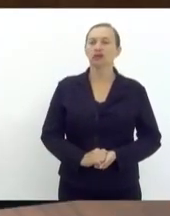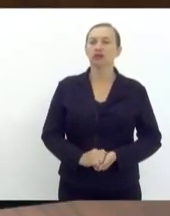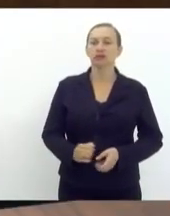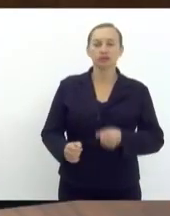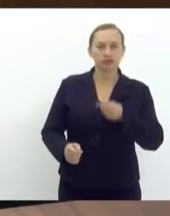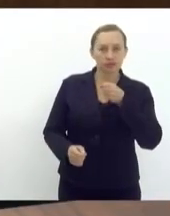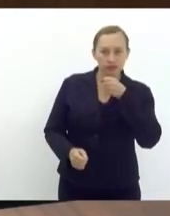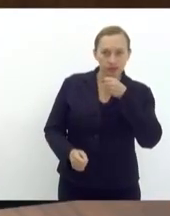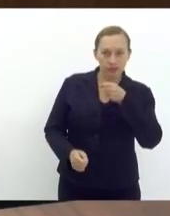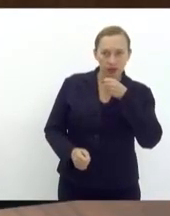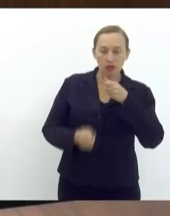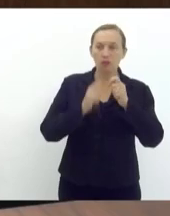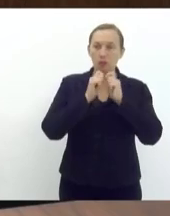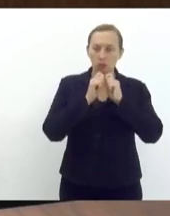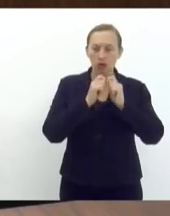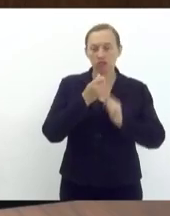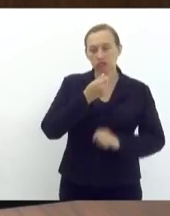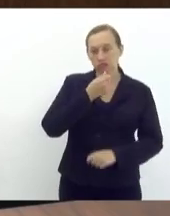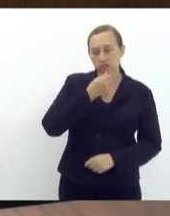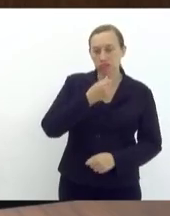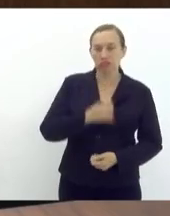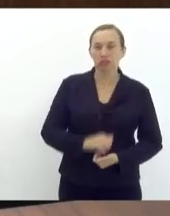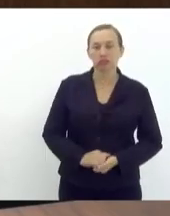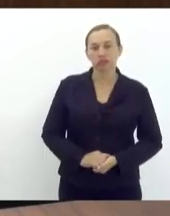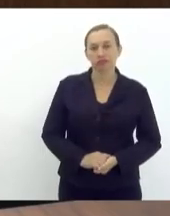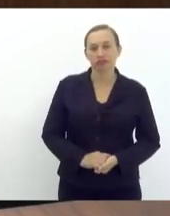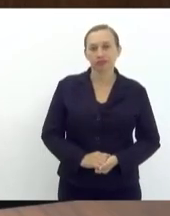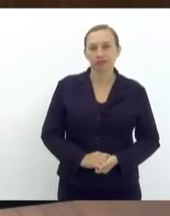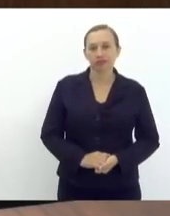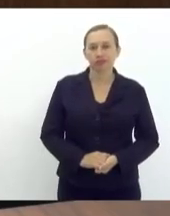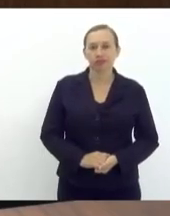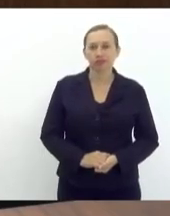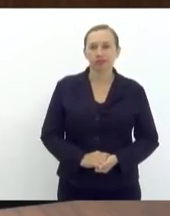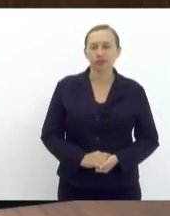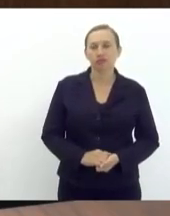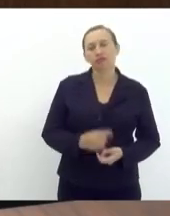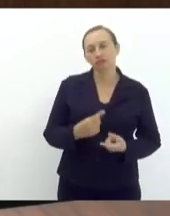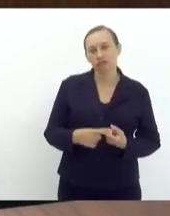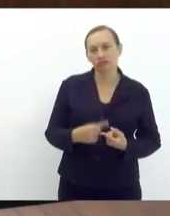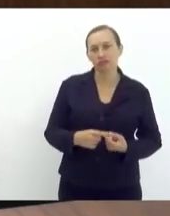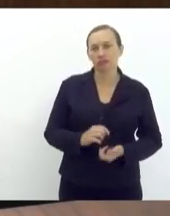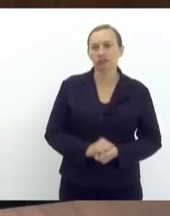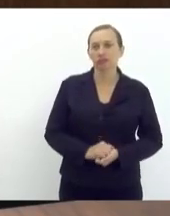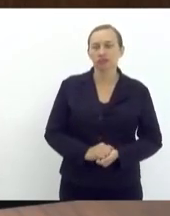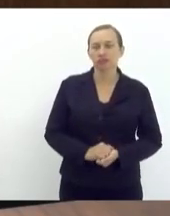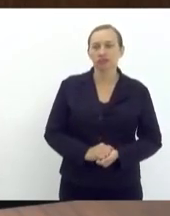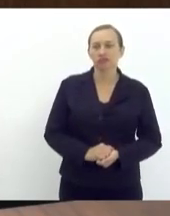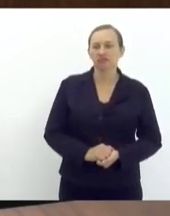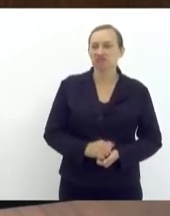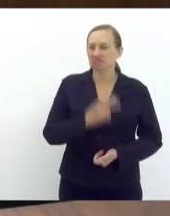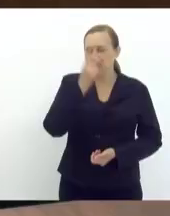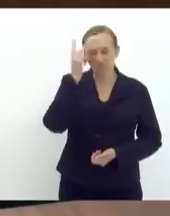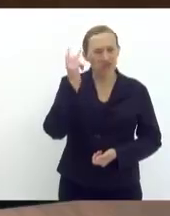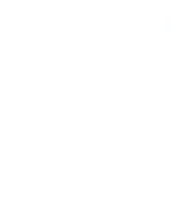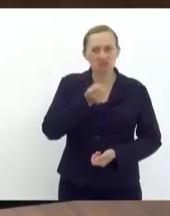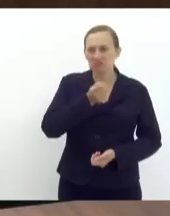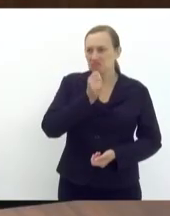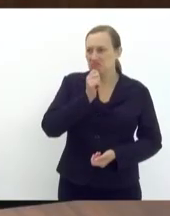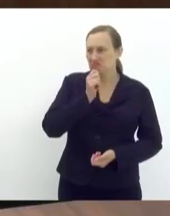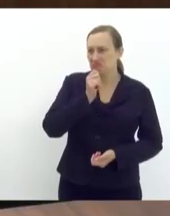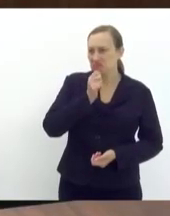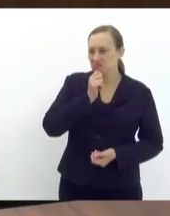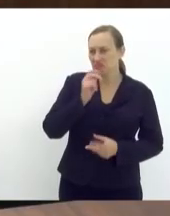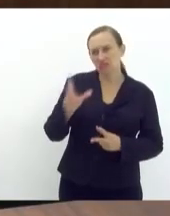microfone de aperte com tristeza com tristeza porque tem ninguém merece isso ninguém